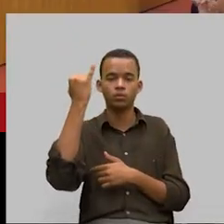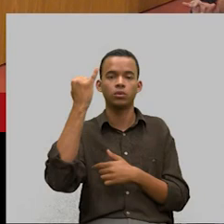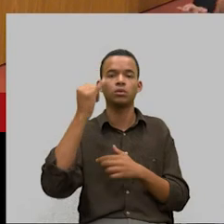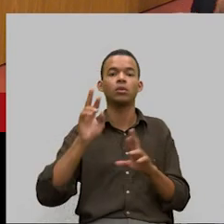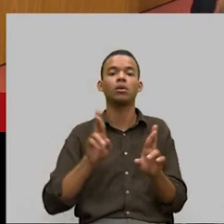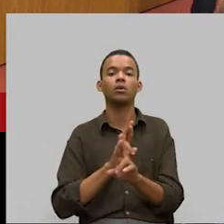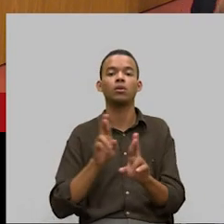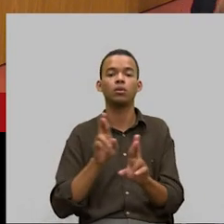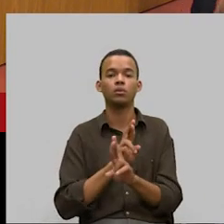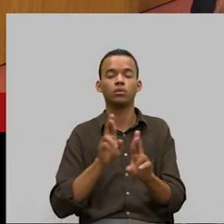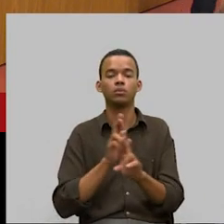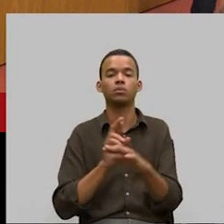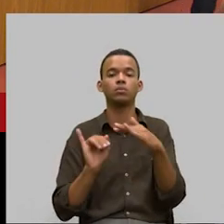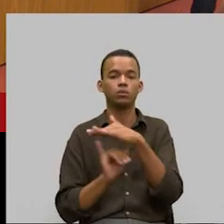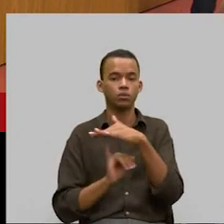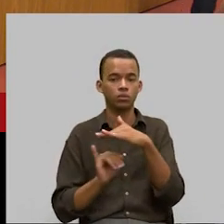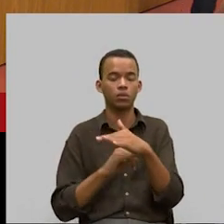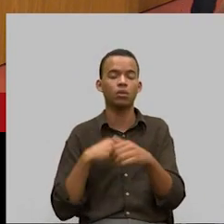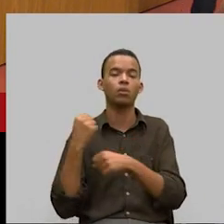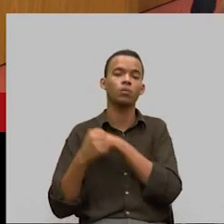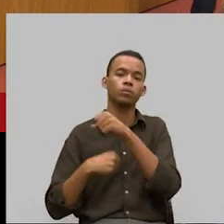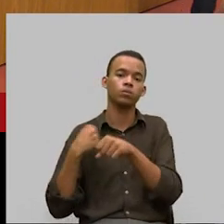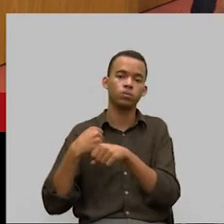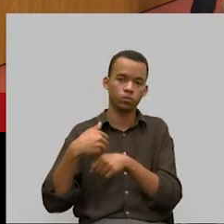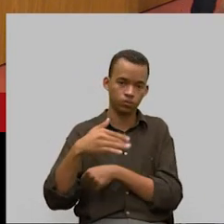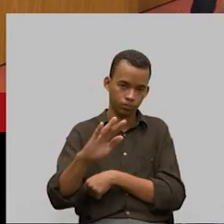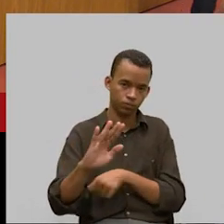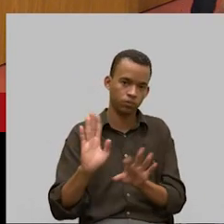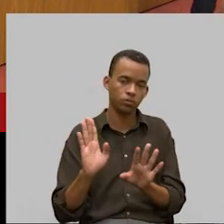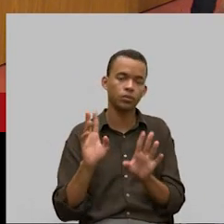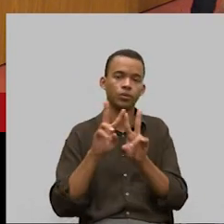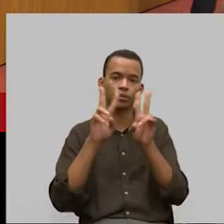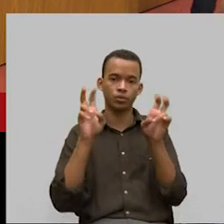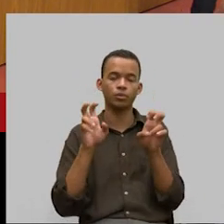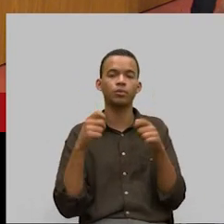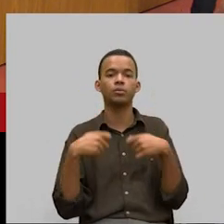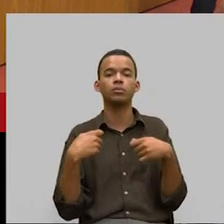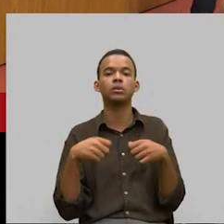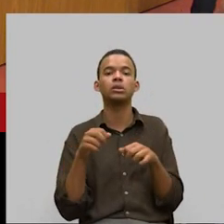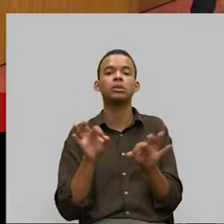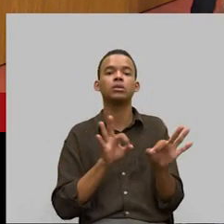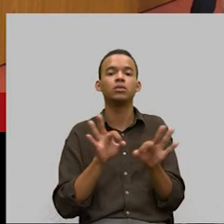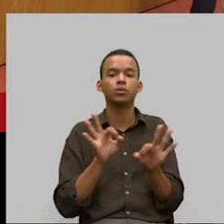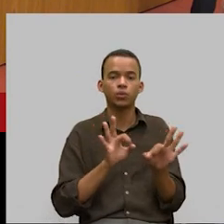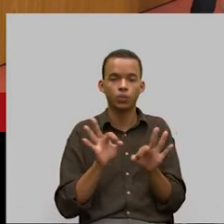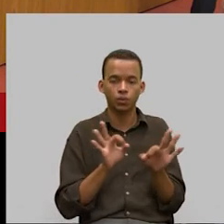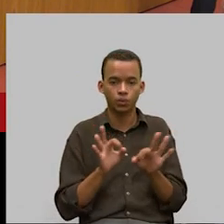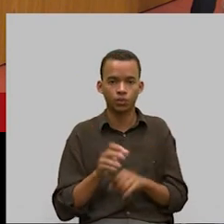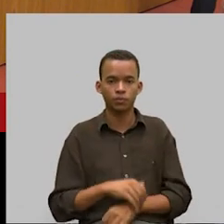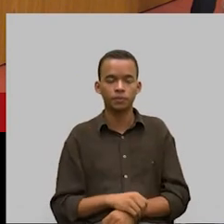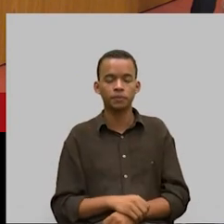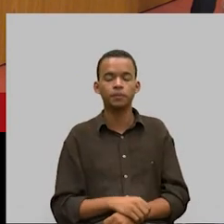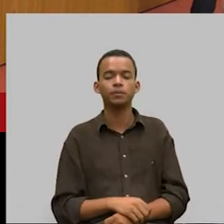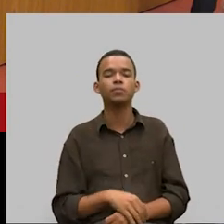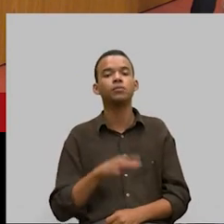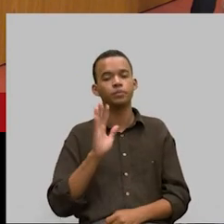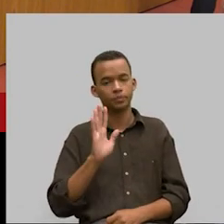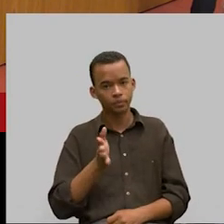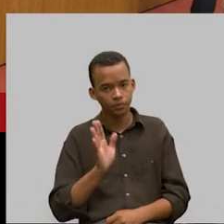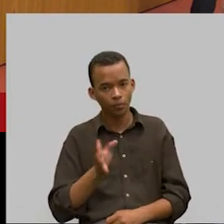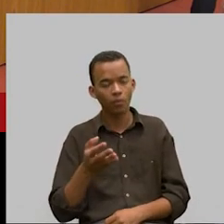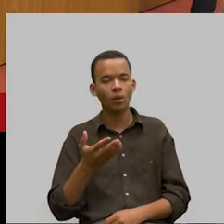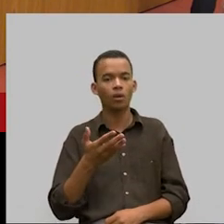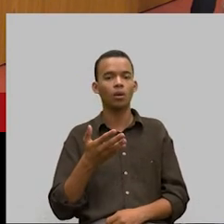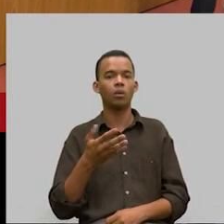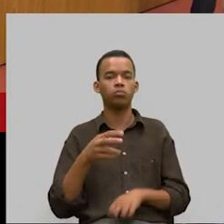institucionais pros próximos anos sendo tema de planejamento Como já muito bem ressaltado pelos